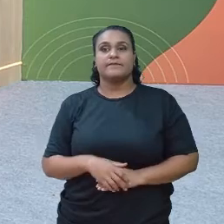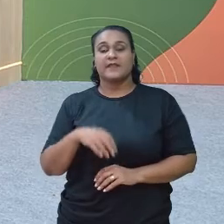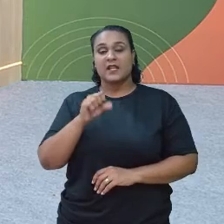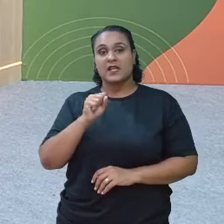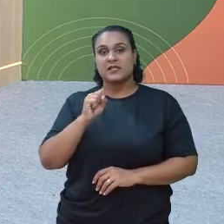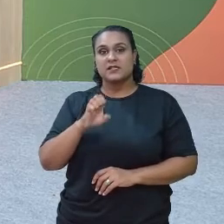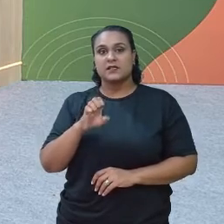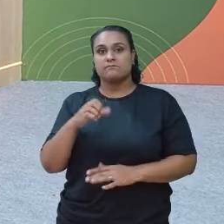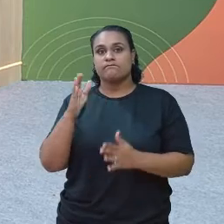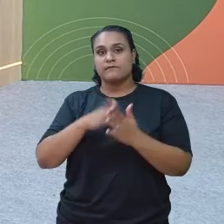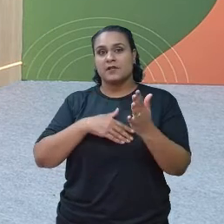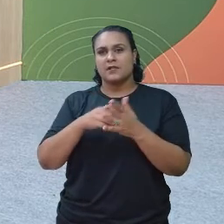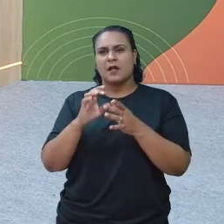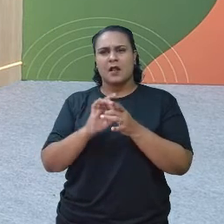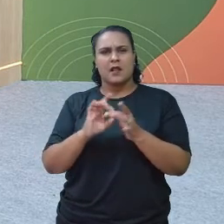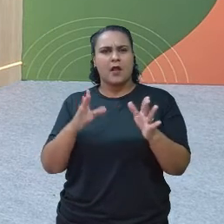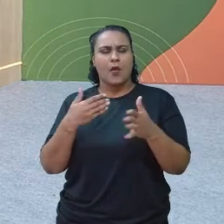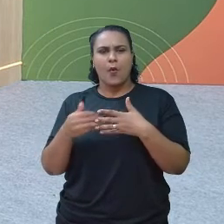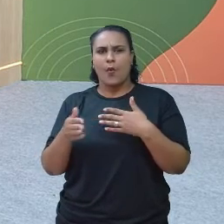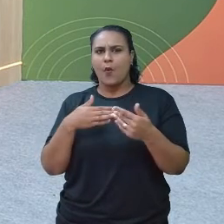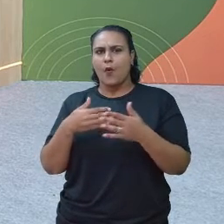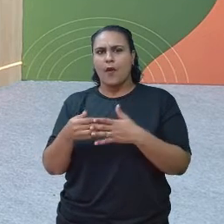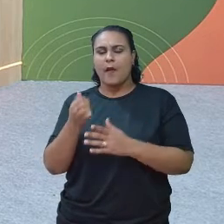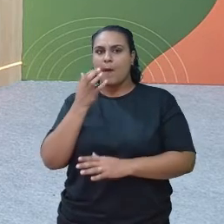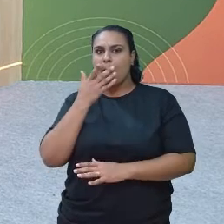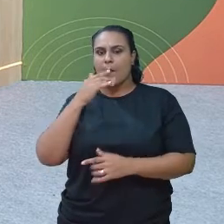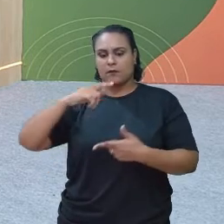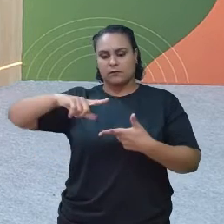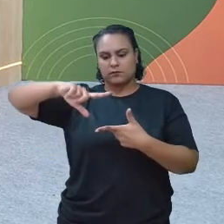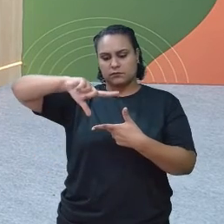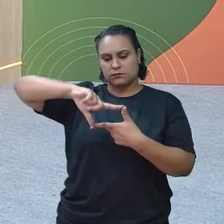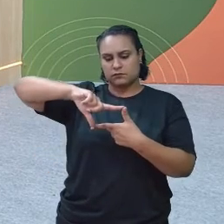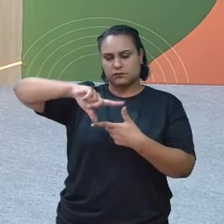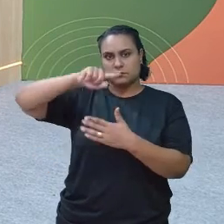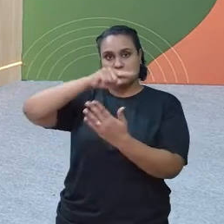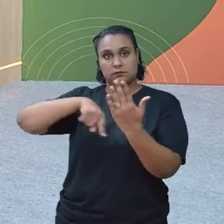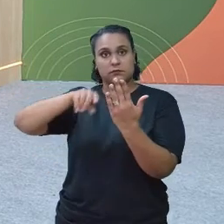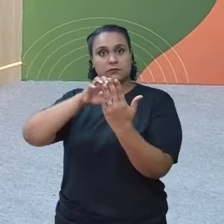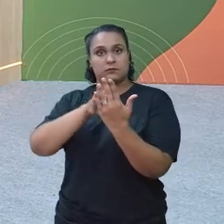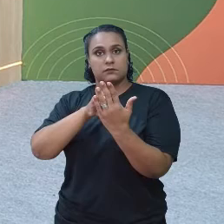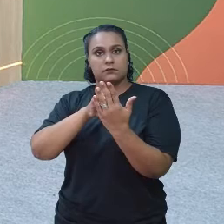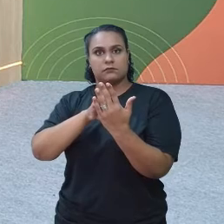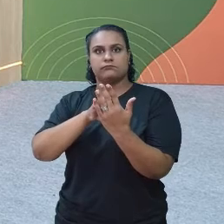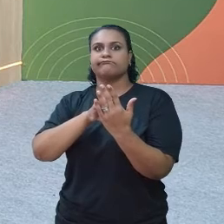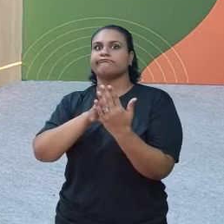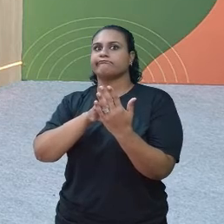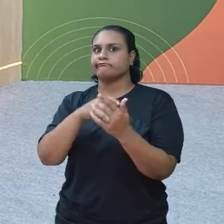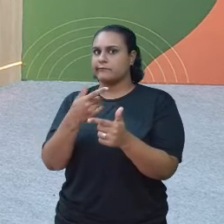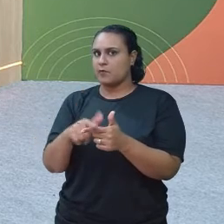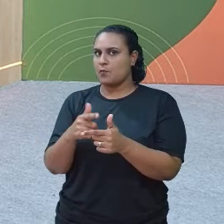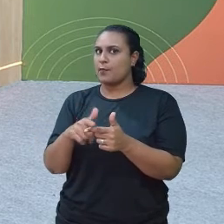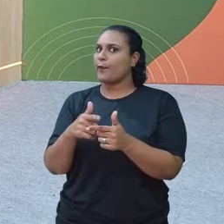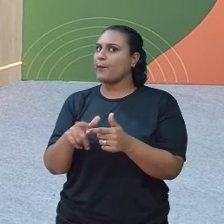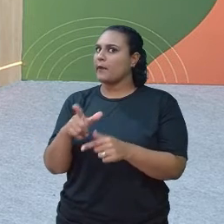pintar livremente com qualquer cor a região retangular e com a região circular, a gente vai ter alguns problemas. E como é que vai ficar essa